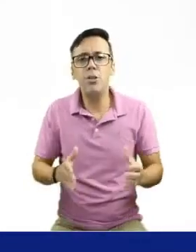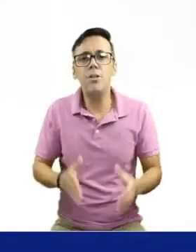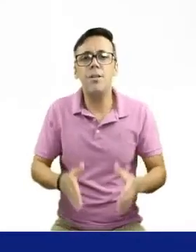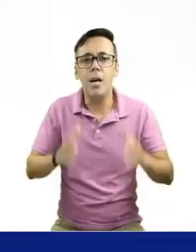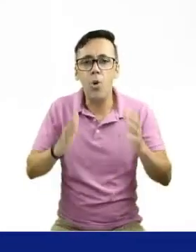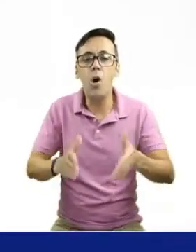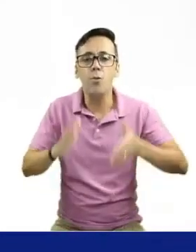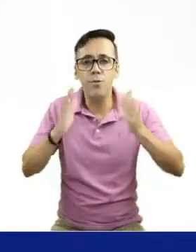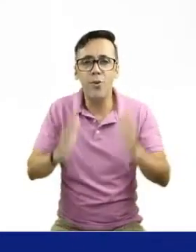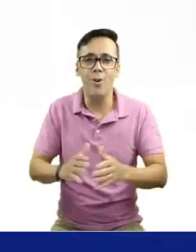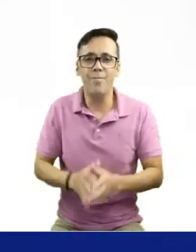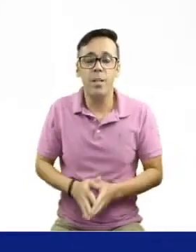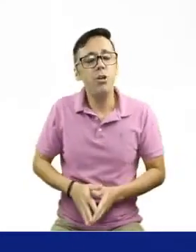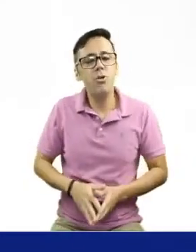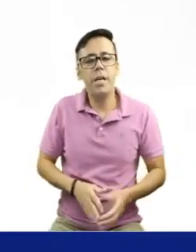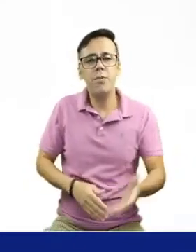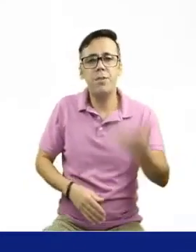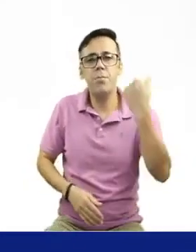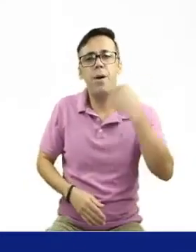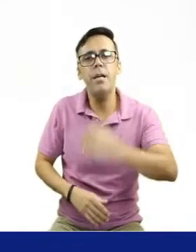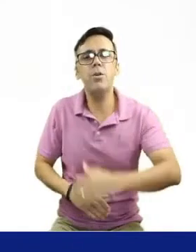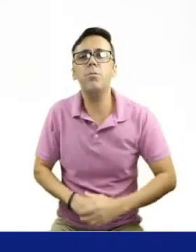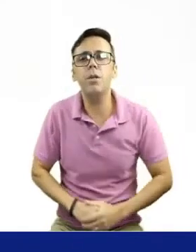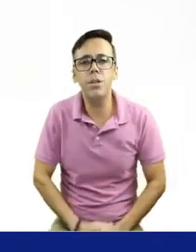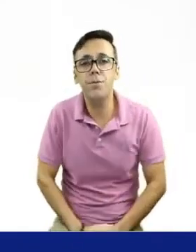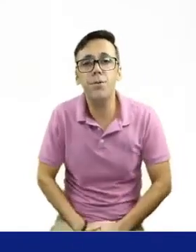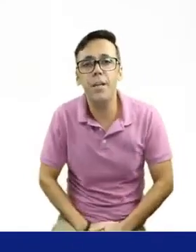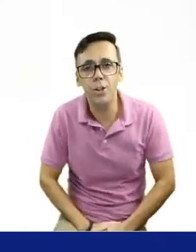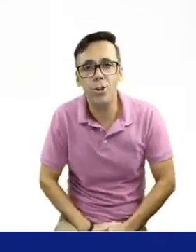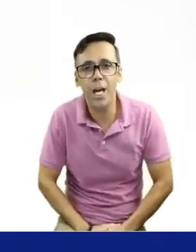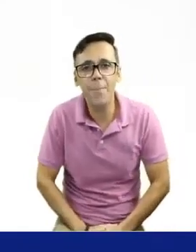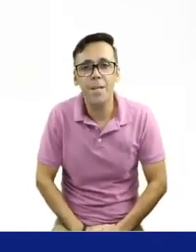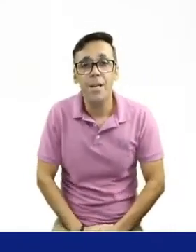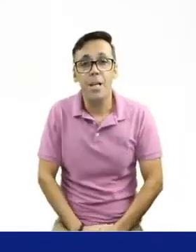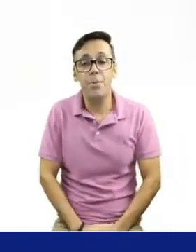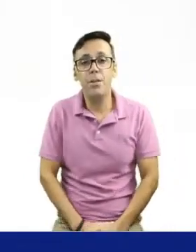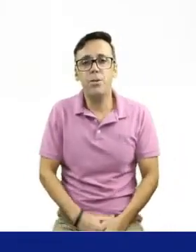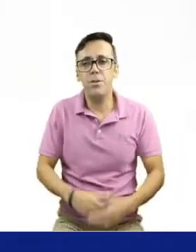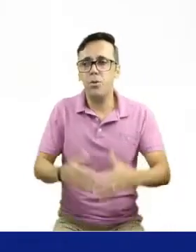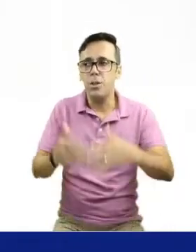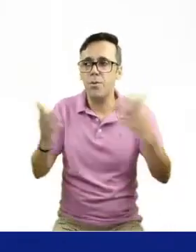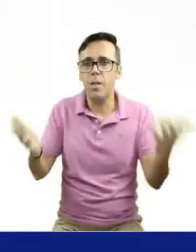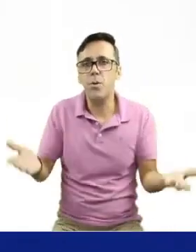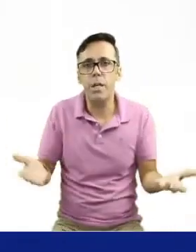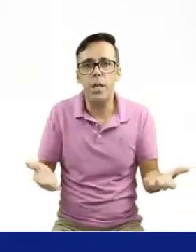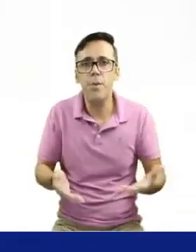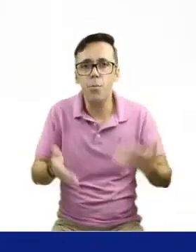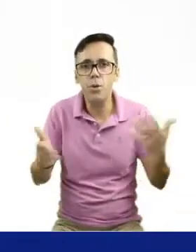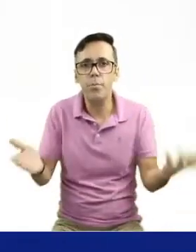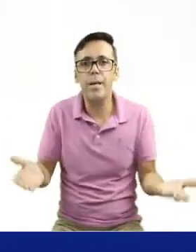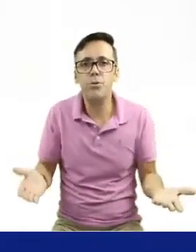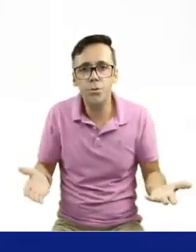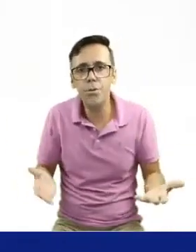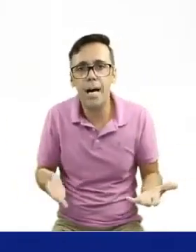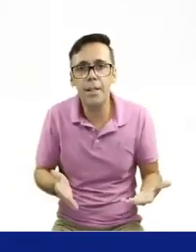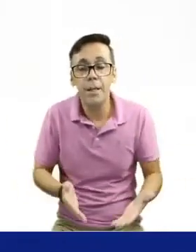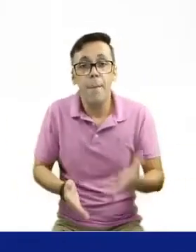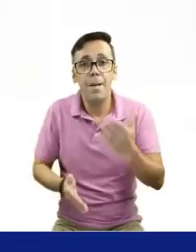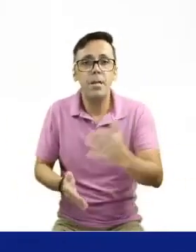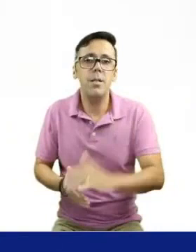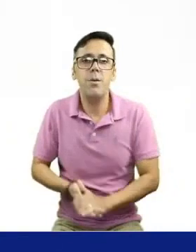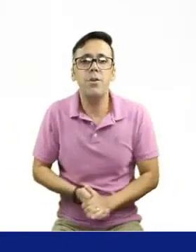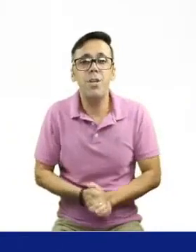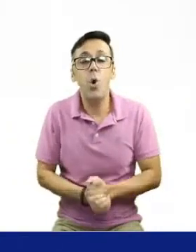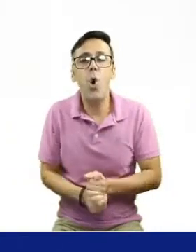vou te ensinar como vô eu só quero que você embaixo comigo nesse foguete Ok Lembrando que nós contamos aqui com a equipe muito bem estruturada